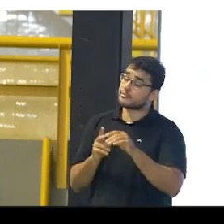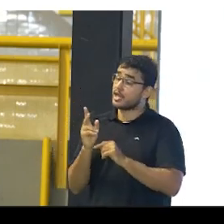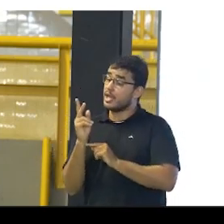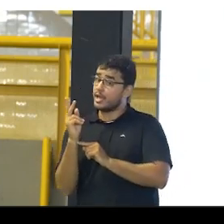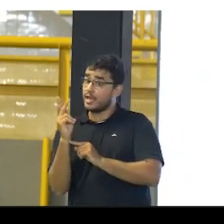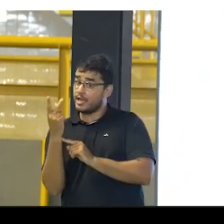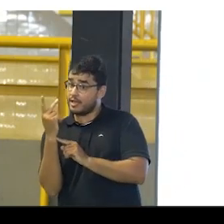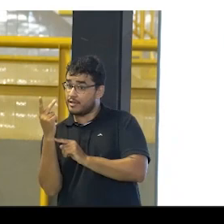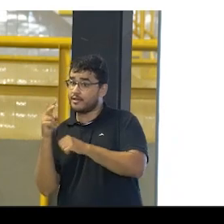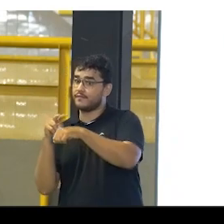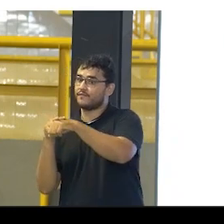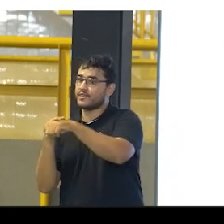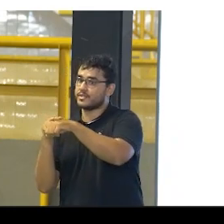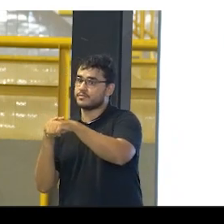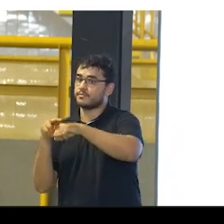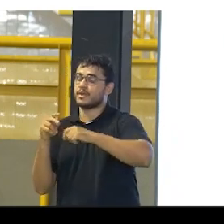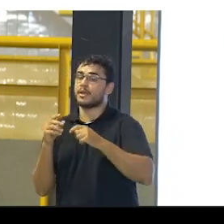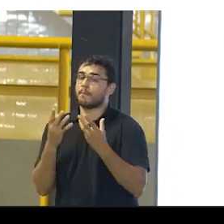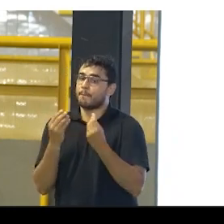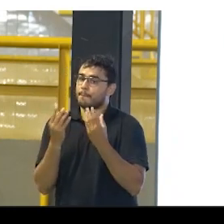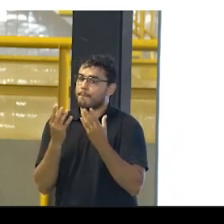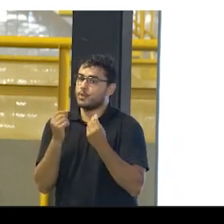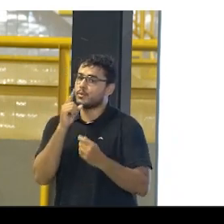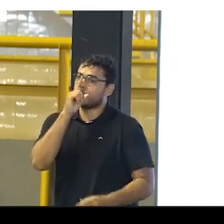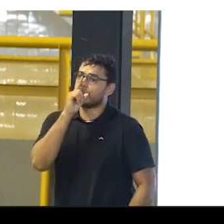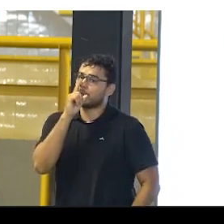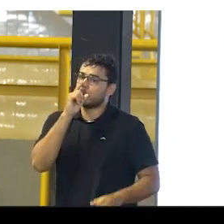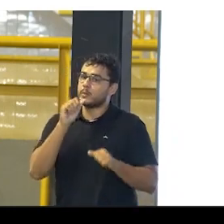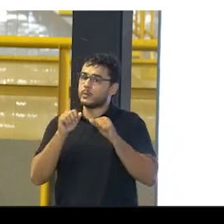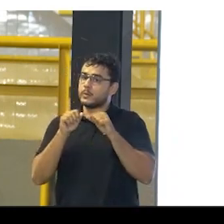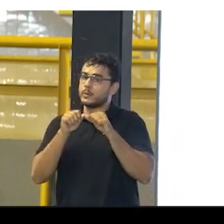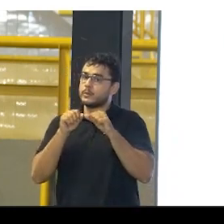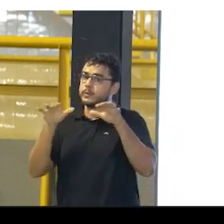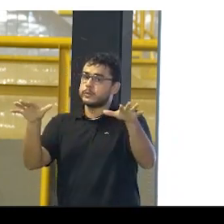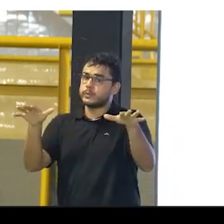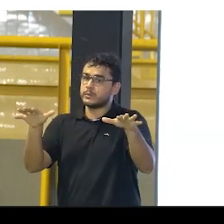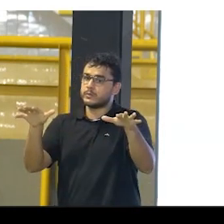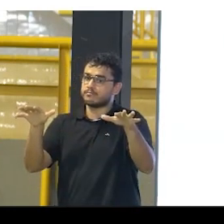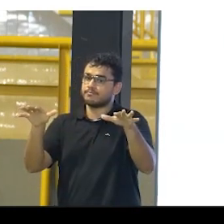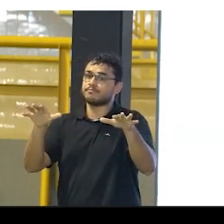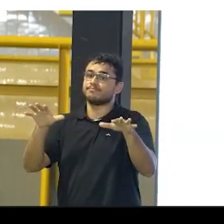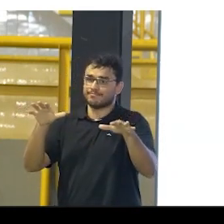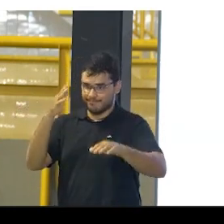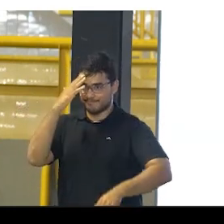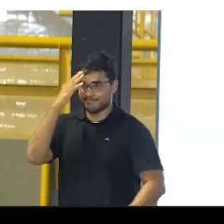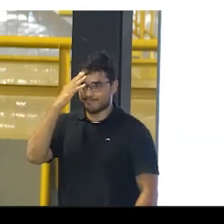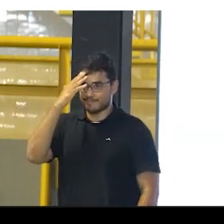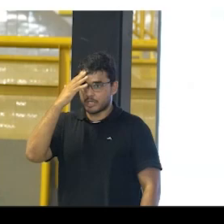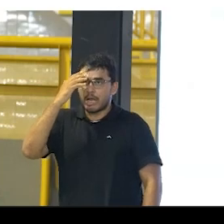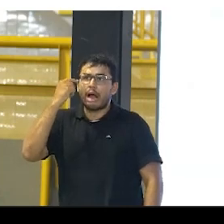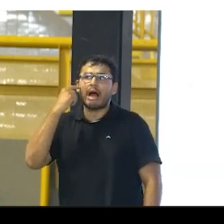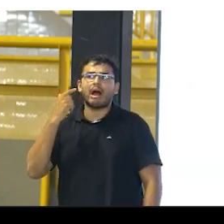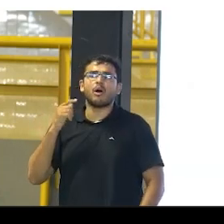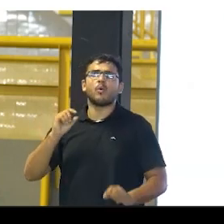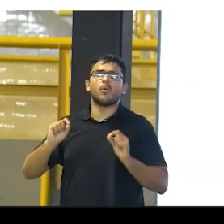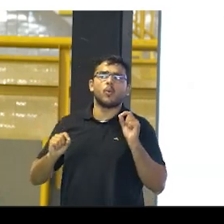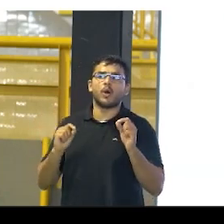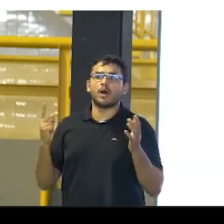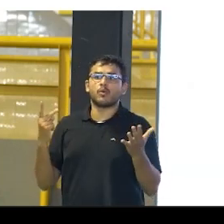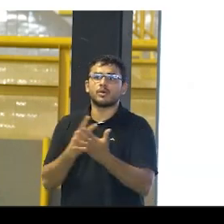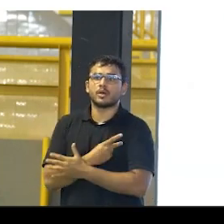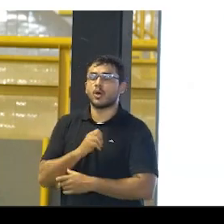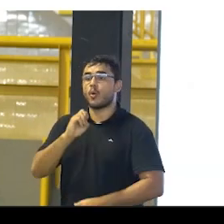é perigoso por ser altamente inflamável. Lembra que o gás natural também era. Muita gente diz, olha, esse negócio não vai dar